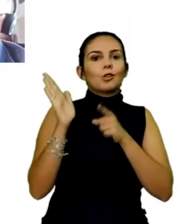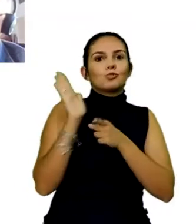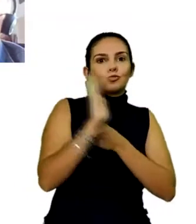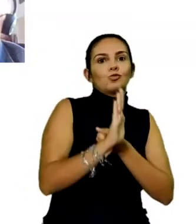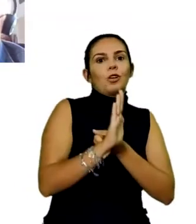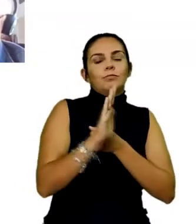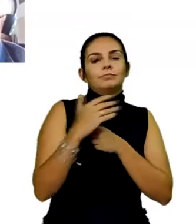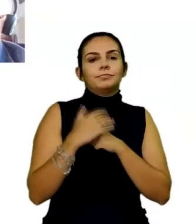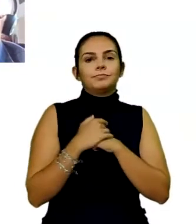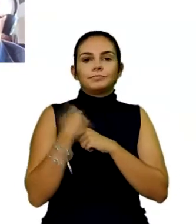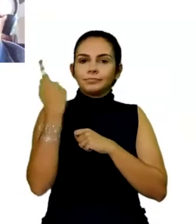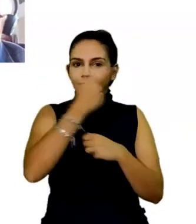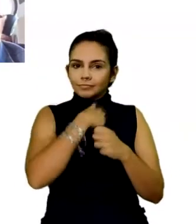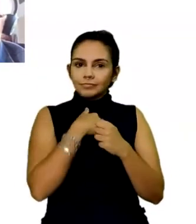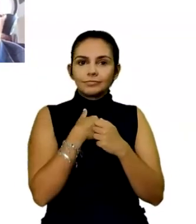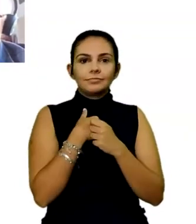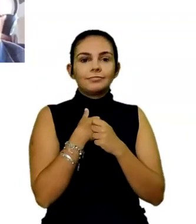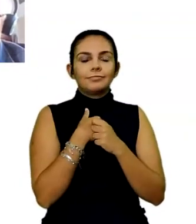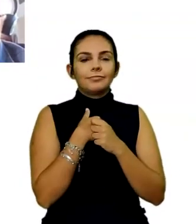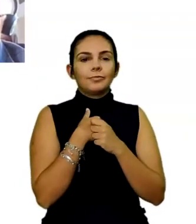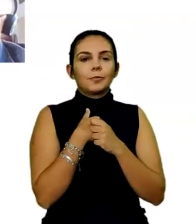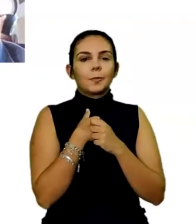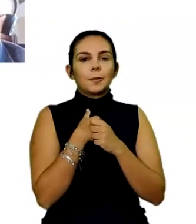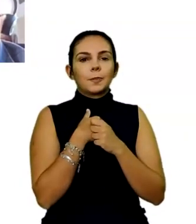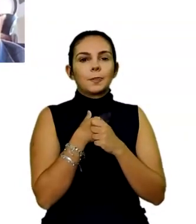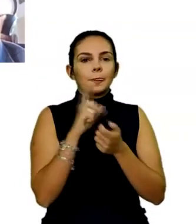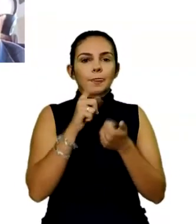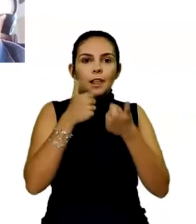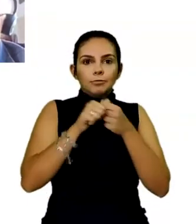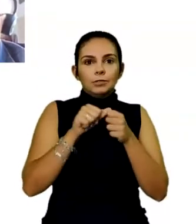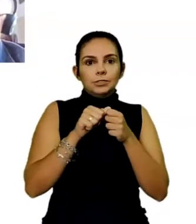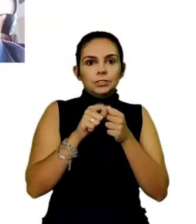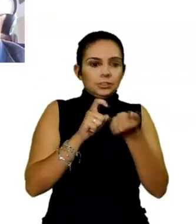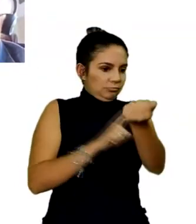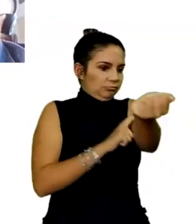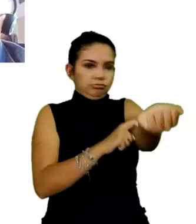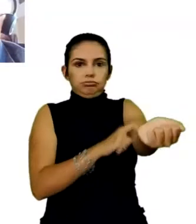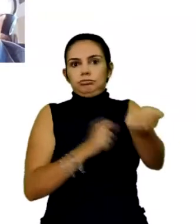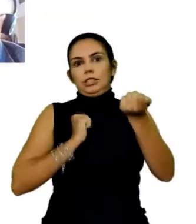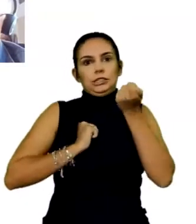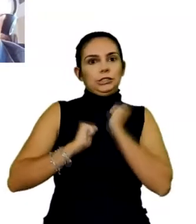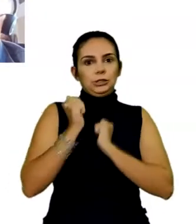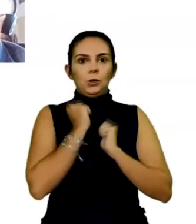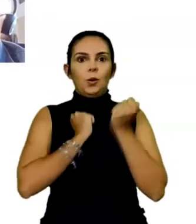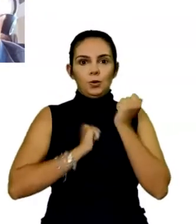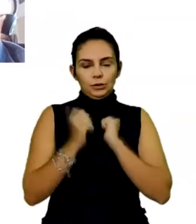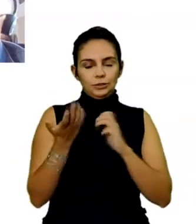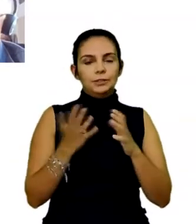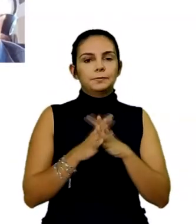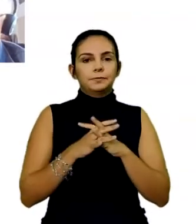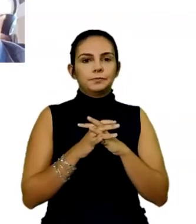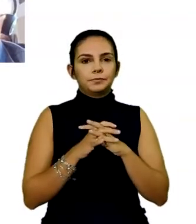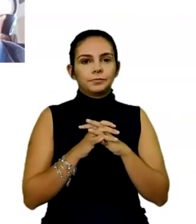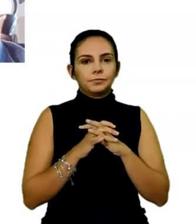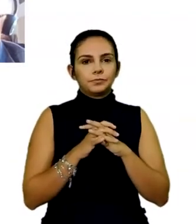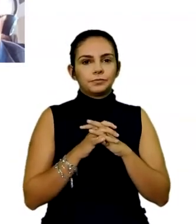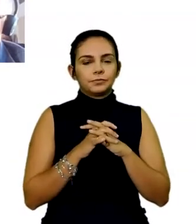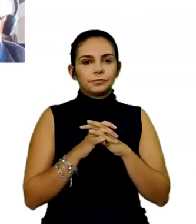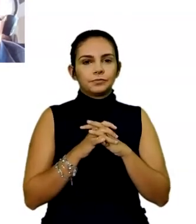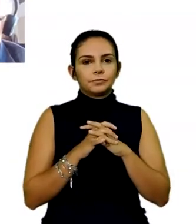isso também contribui para que a gente não fique estressado, né?